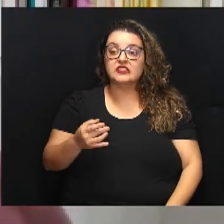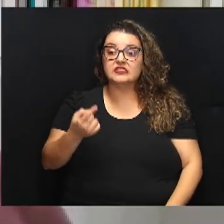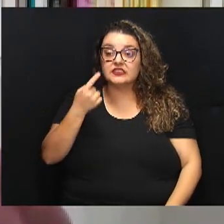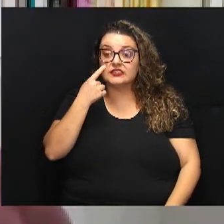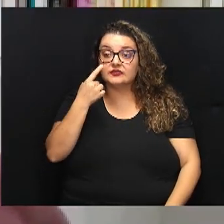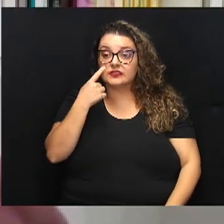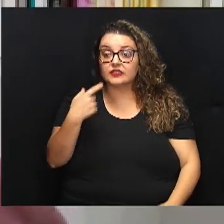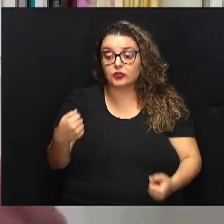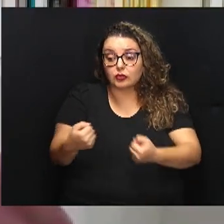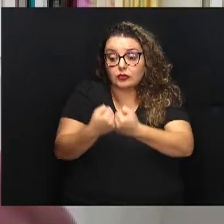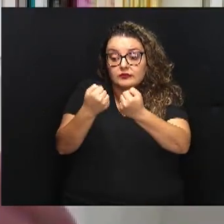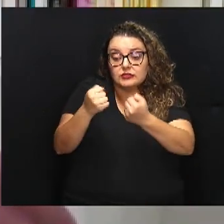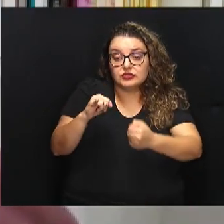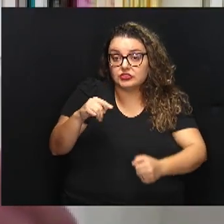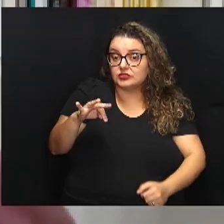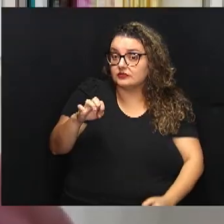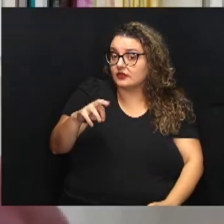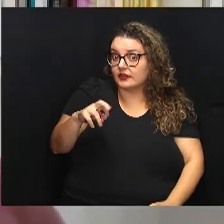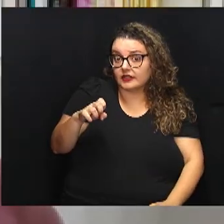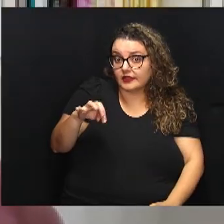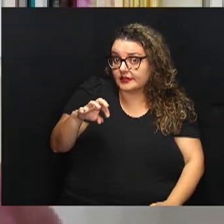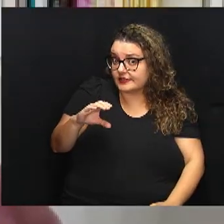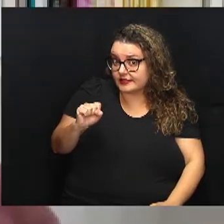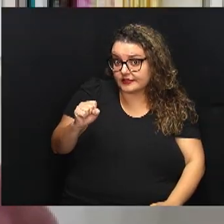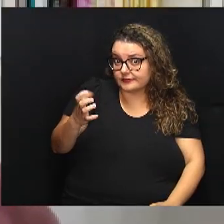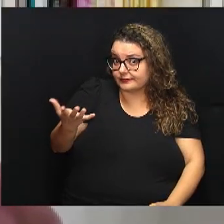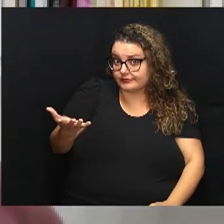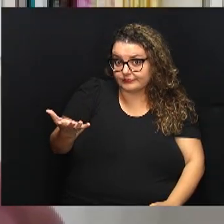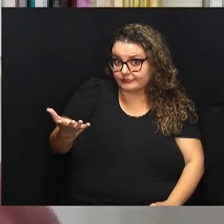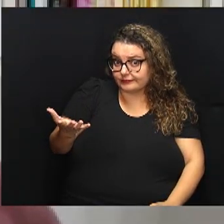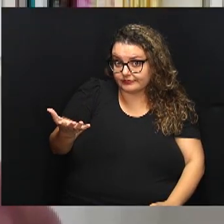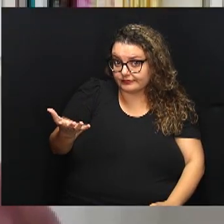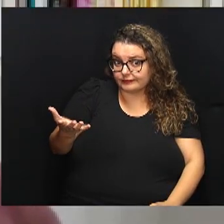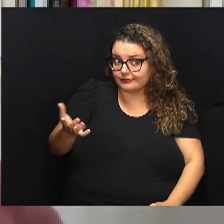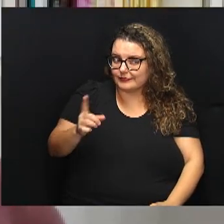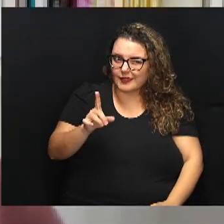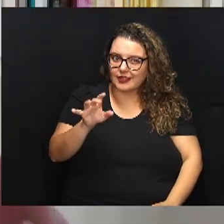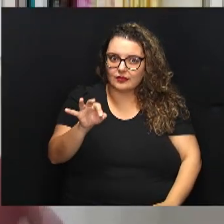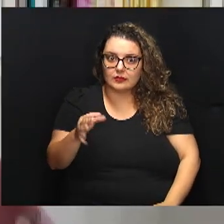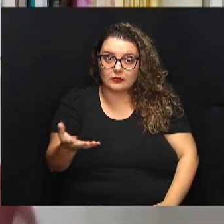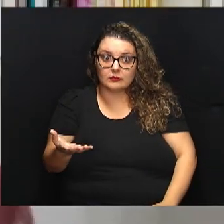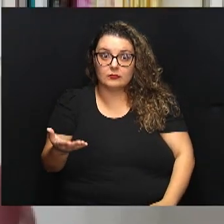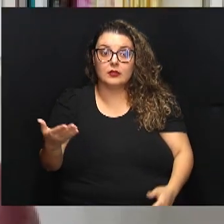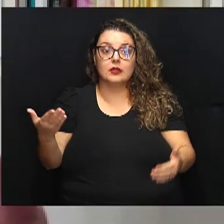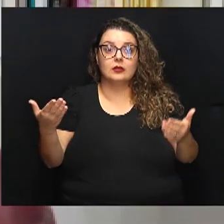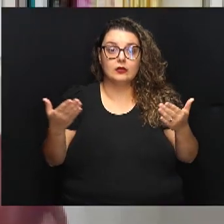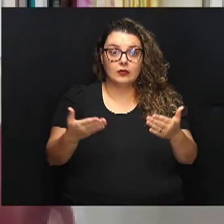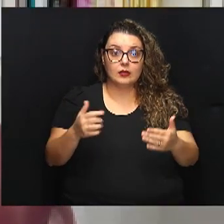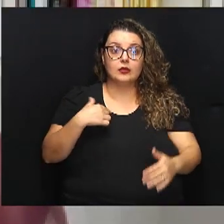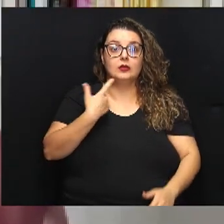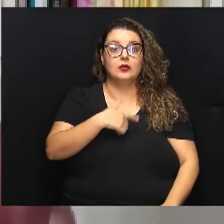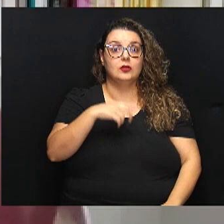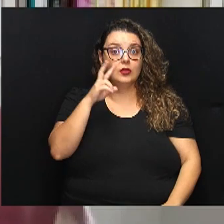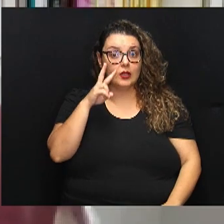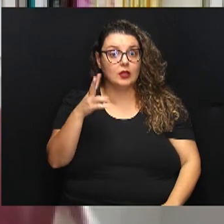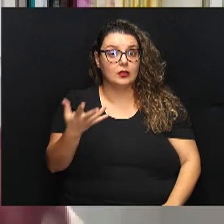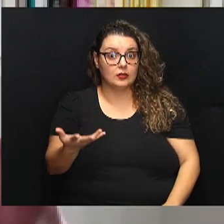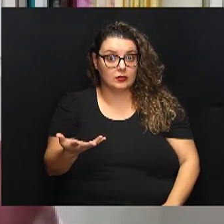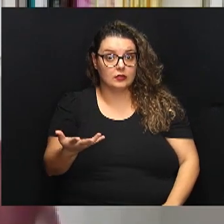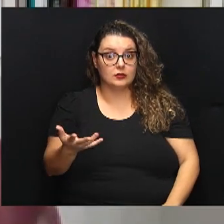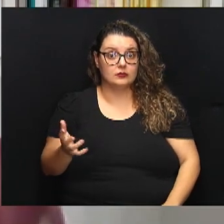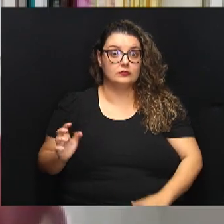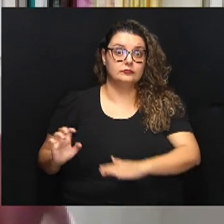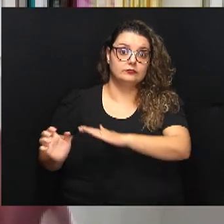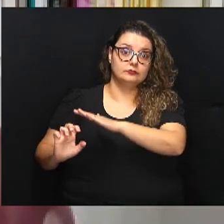de interesse, né? E não é muito adequado, mas hoje a gente vê que as